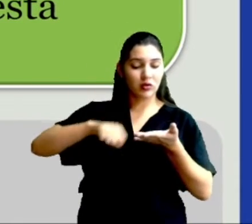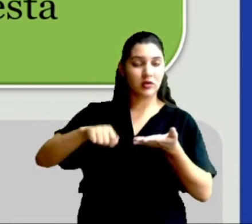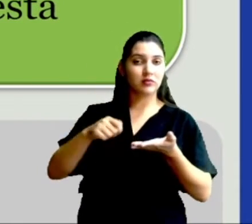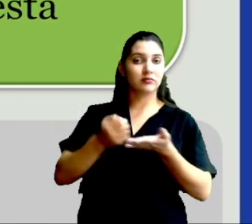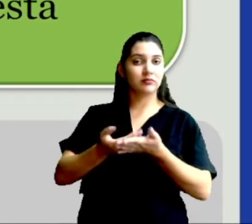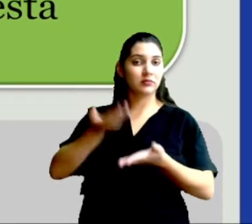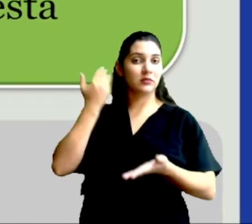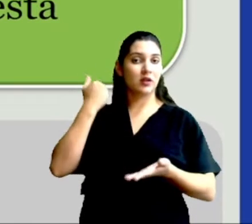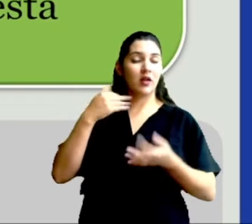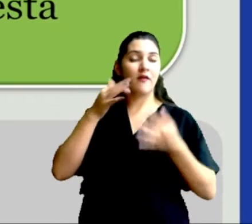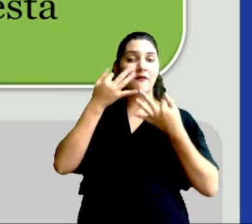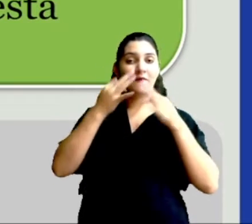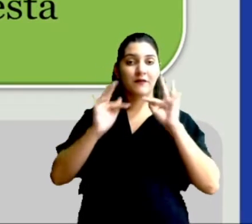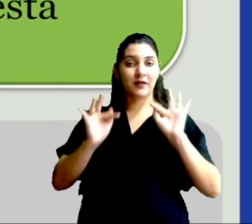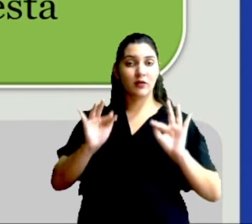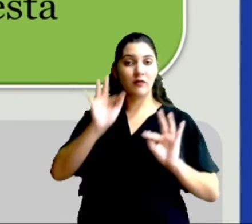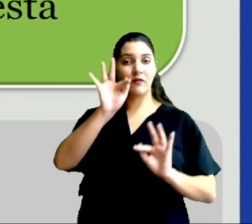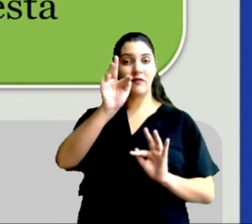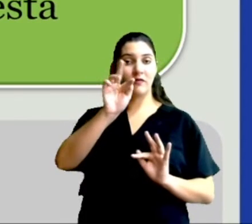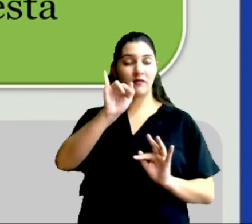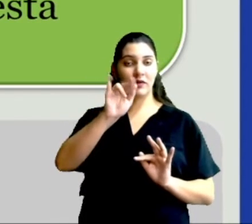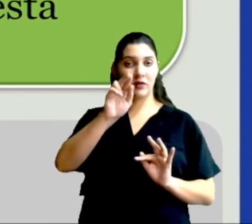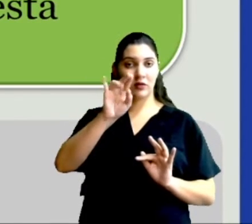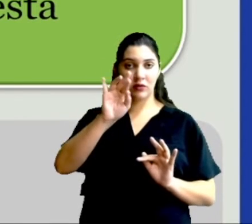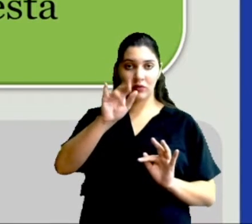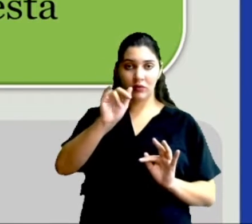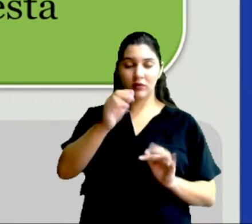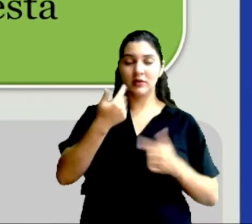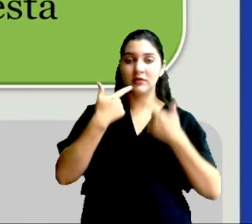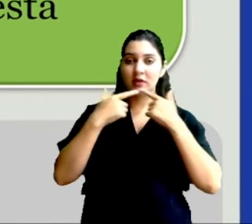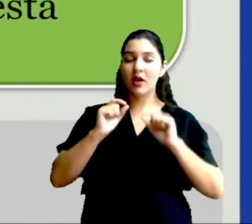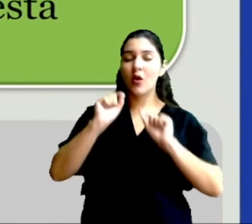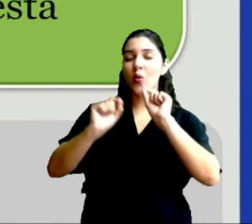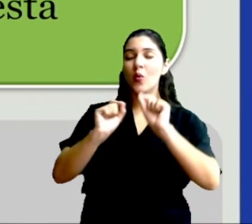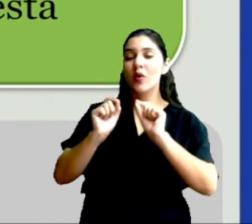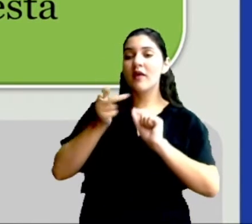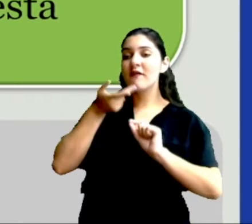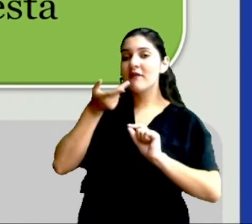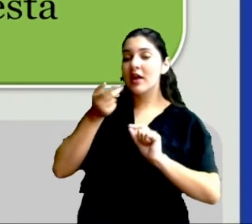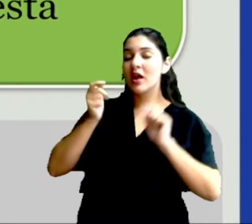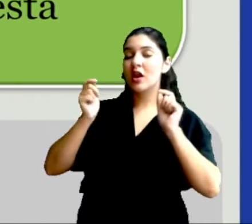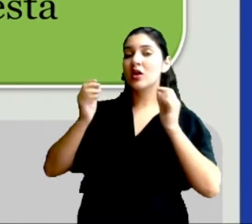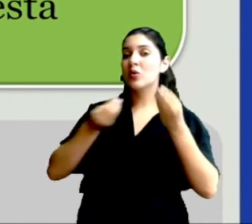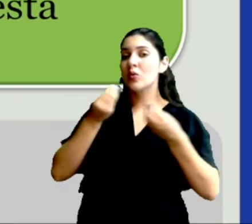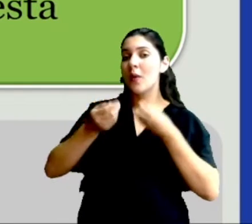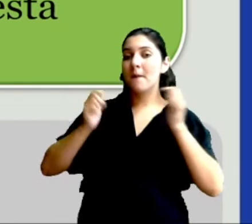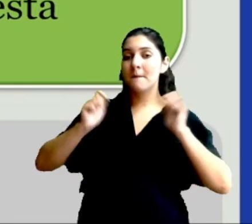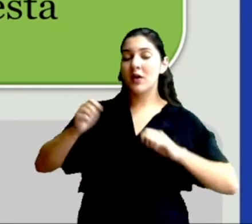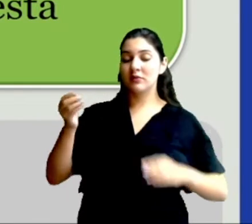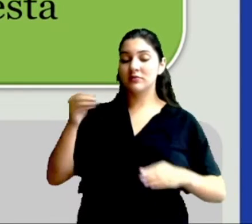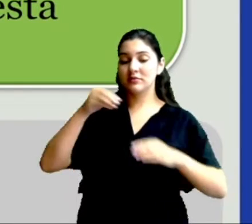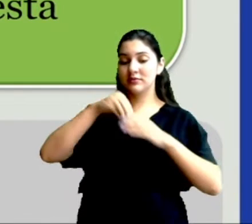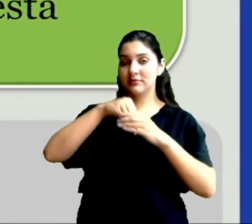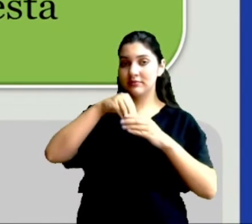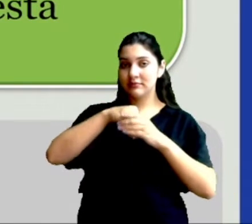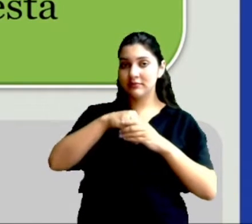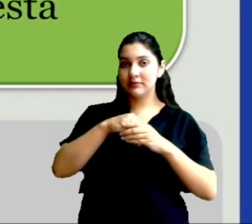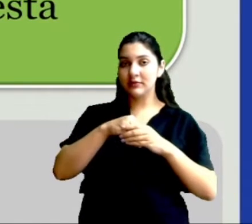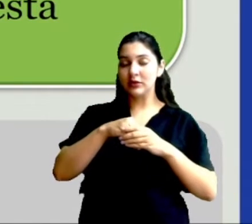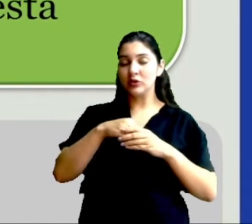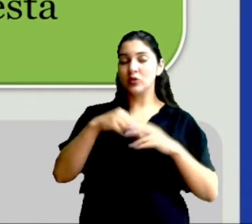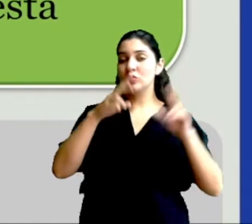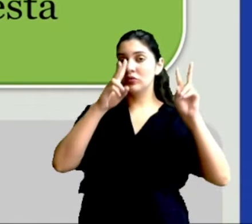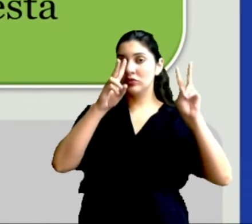anteriores sobre figura de linguagem. E aí, o que é que diz essas figuras de linguagem? Como é que eu posso empregar dentro aí